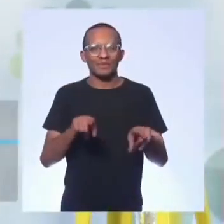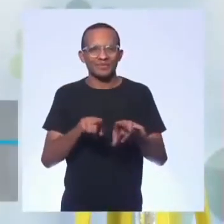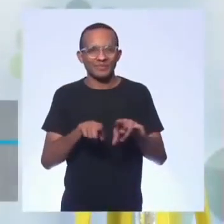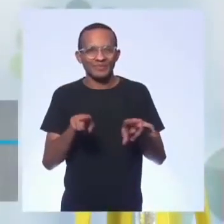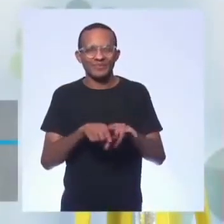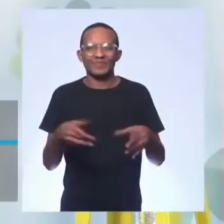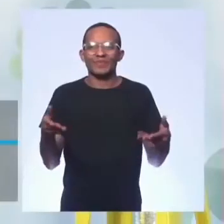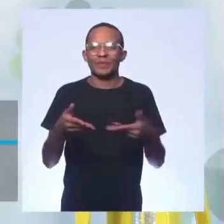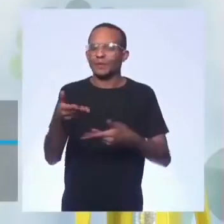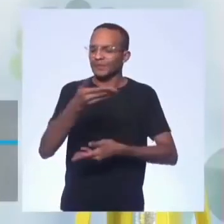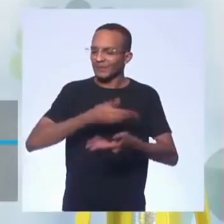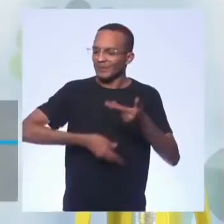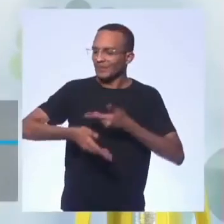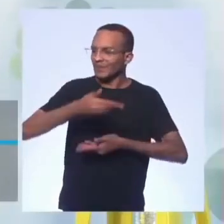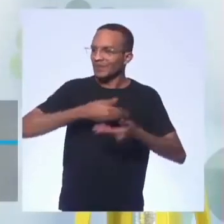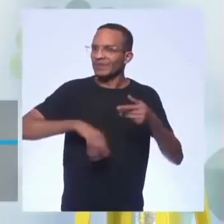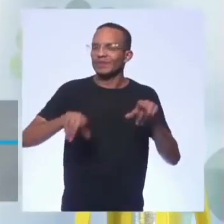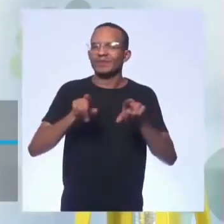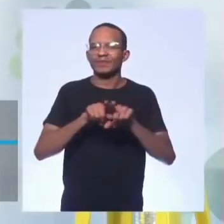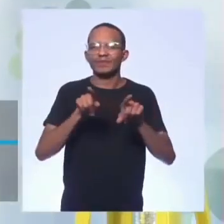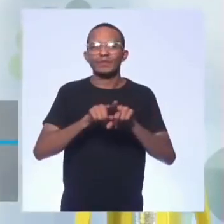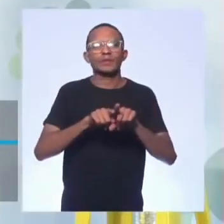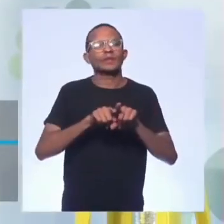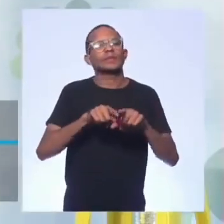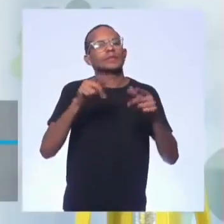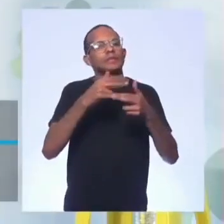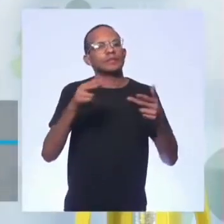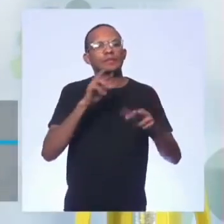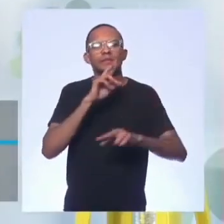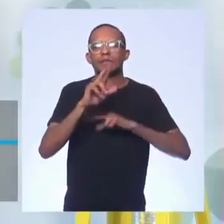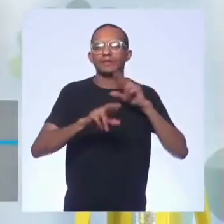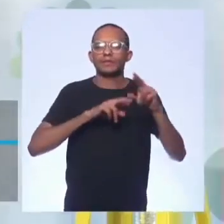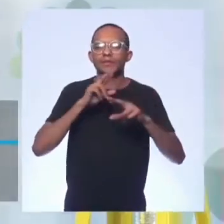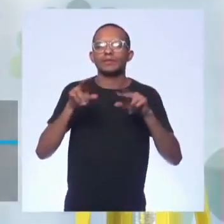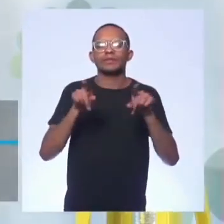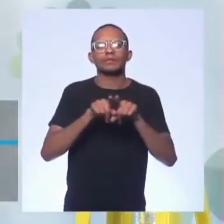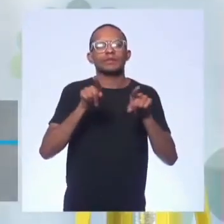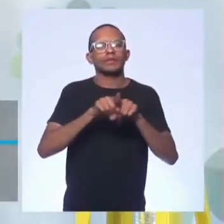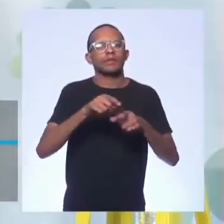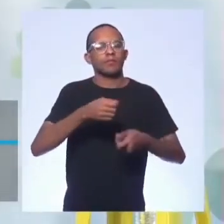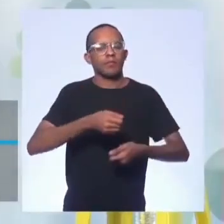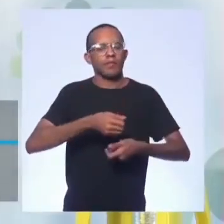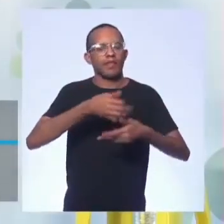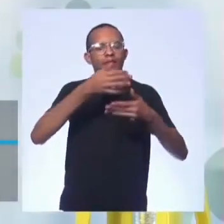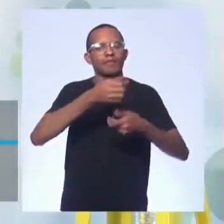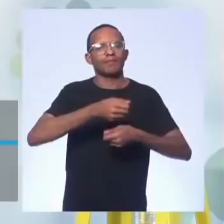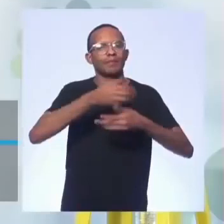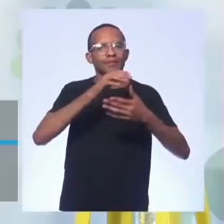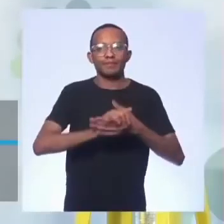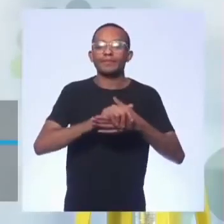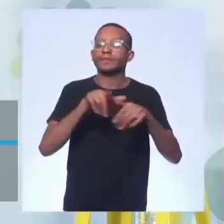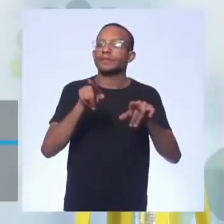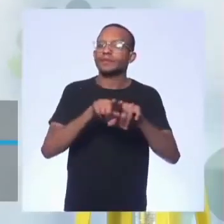Voltamos para a interação. Muitas são as respostas que estão subindo aqui no chat.